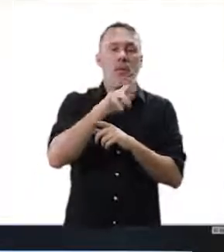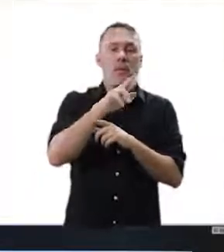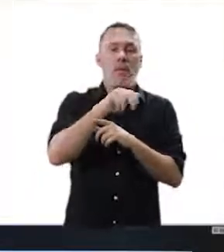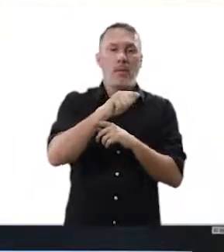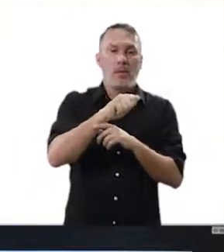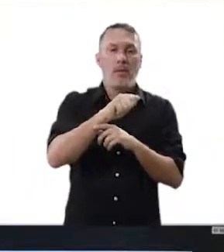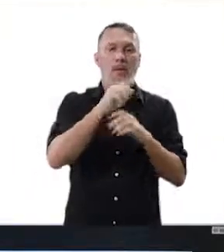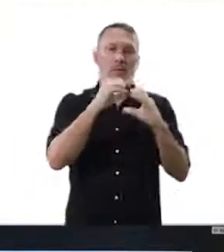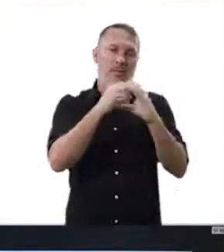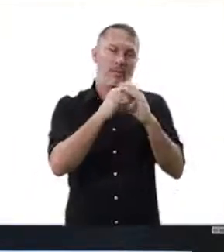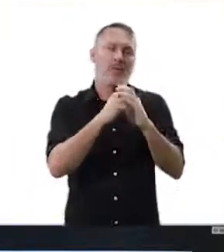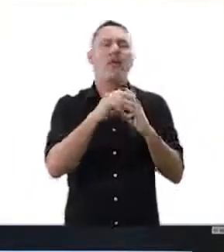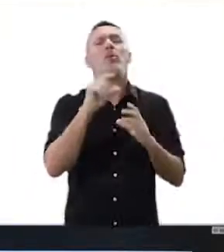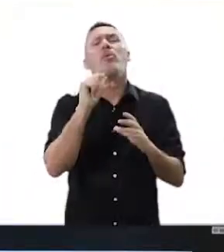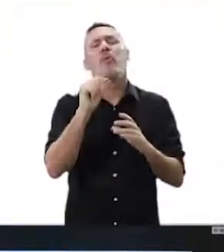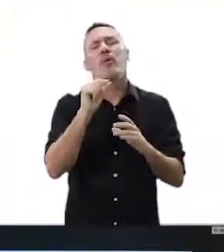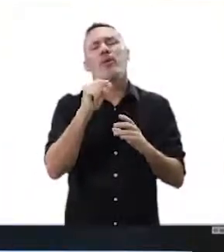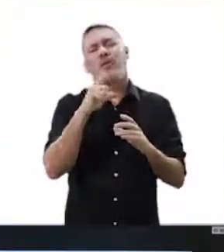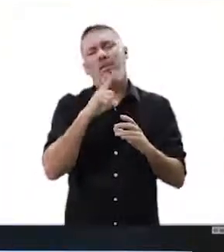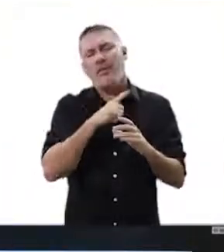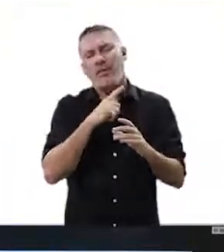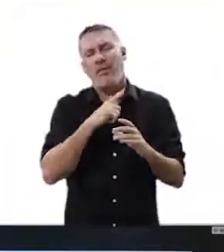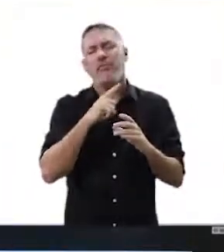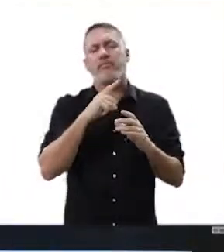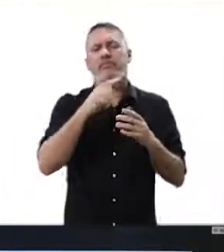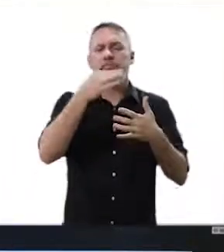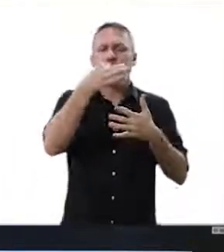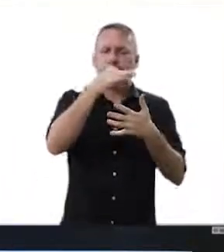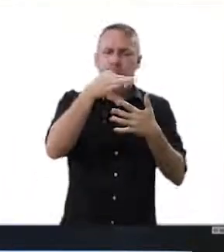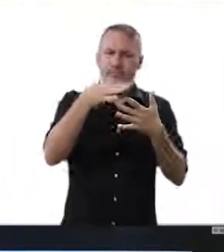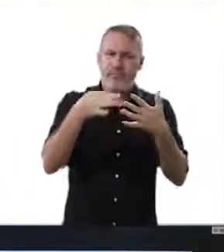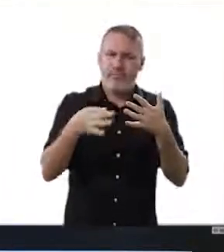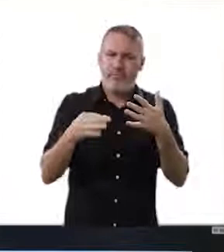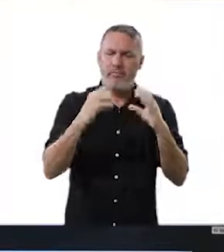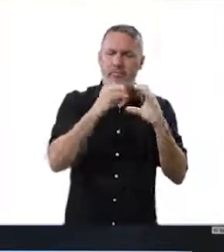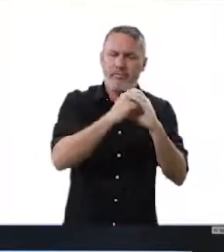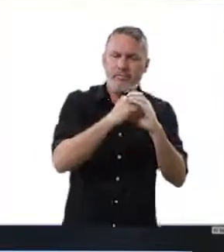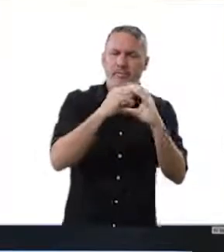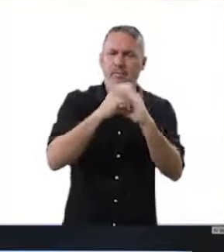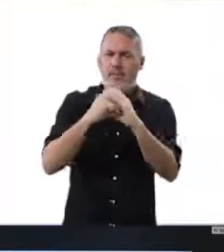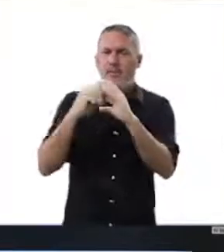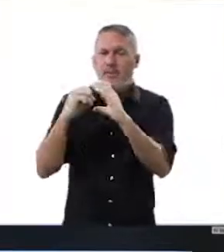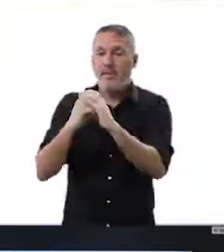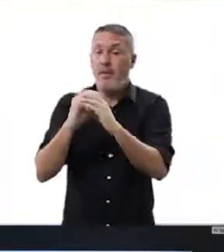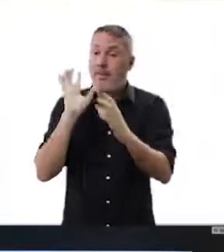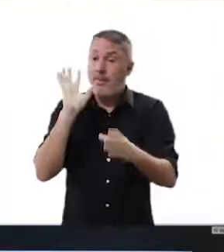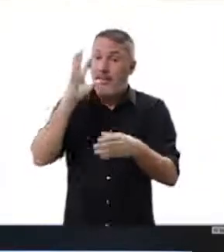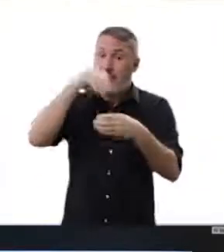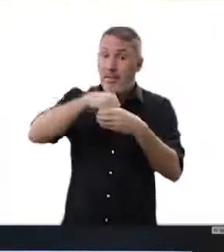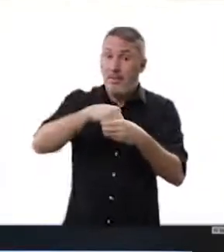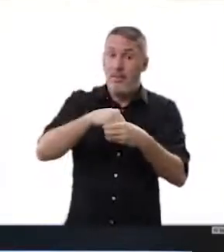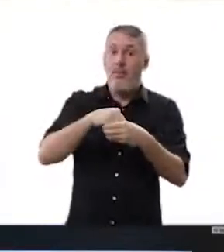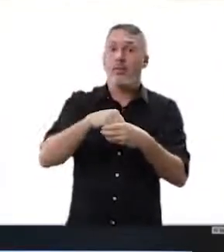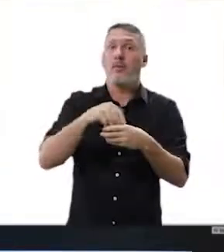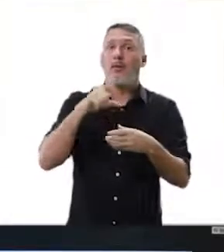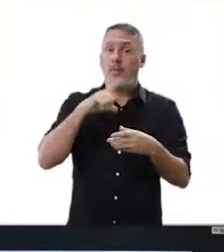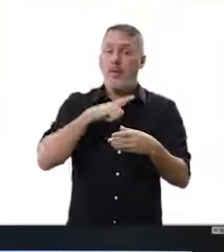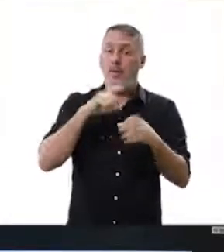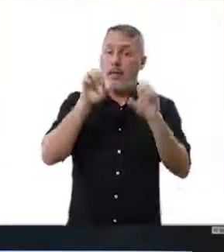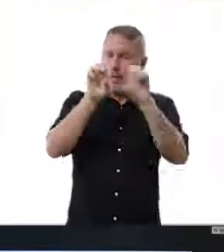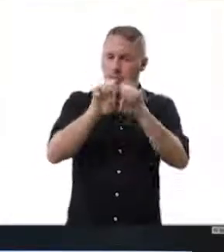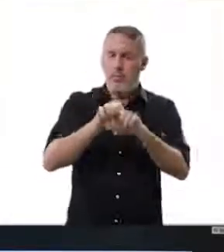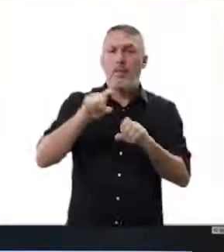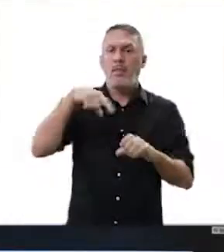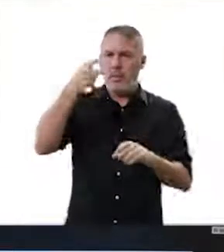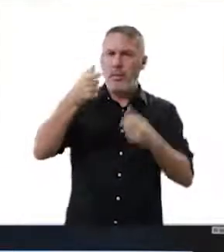citoplasmática. Então, tem vários sinônimos para essa estrutura, que já já a gente vai falar sobre ela. O segundo